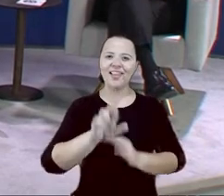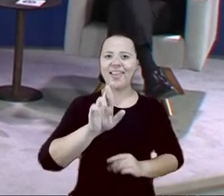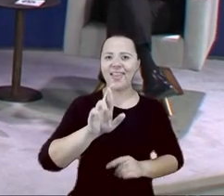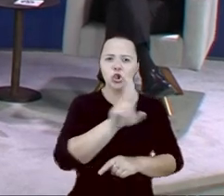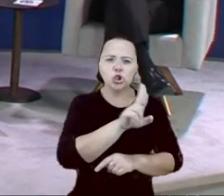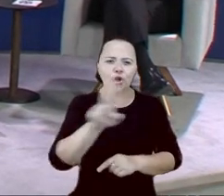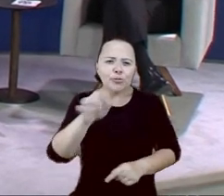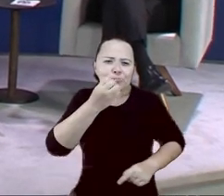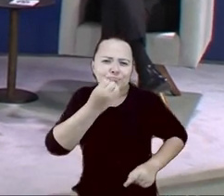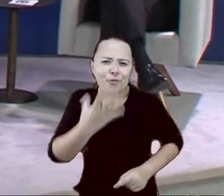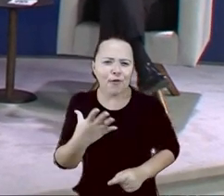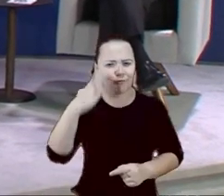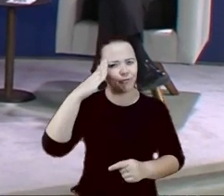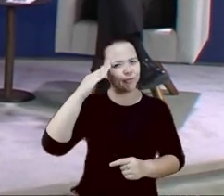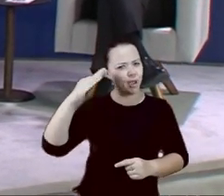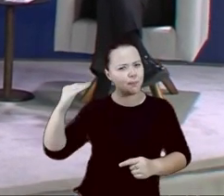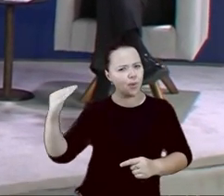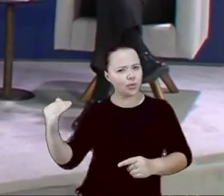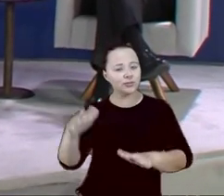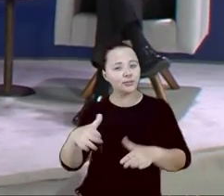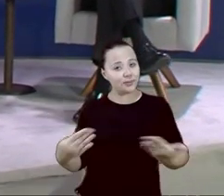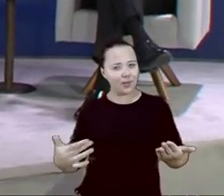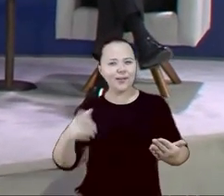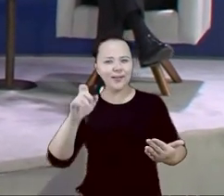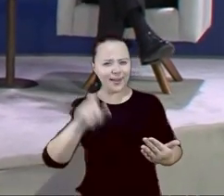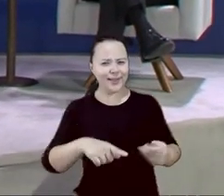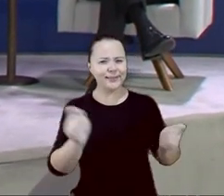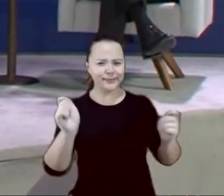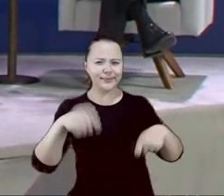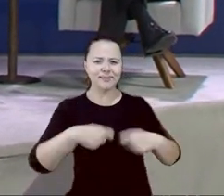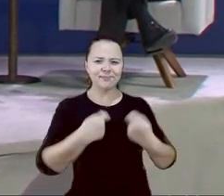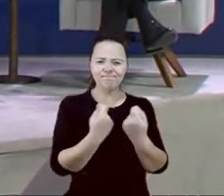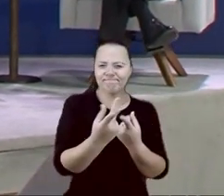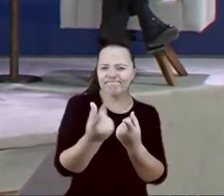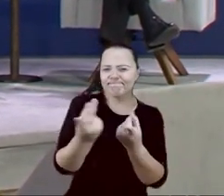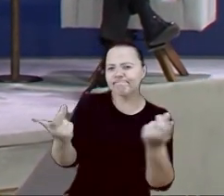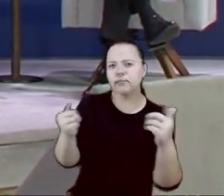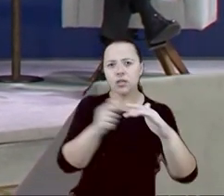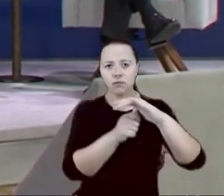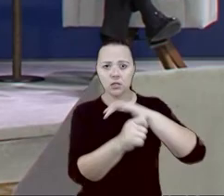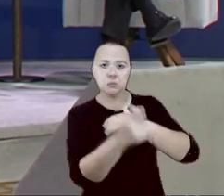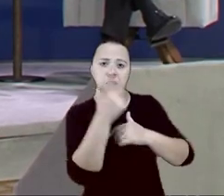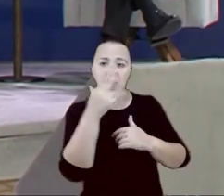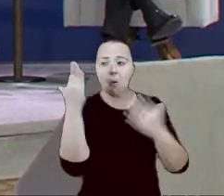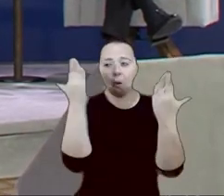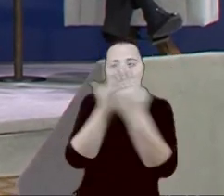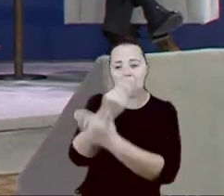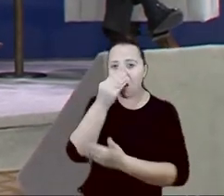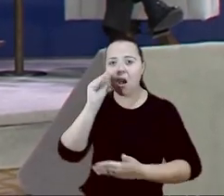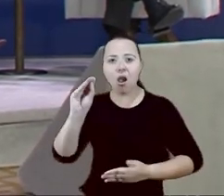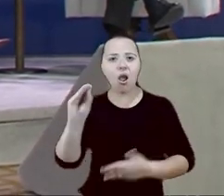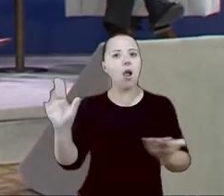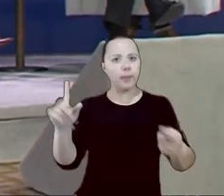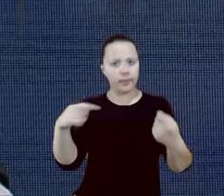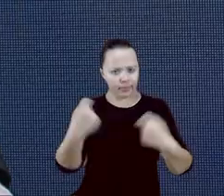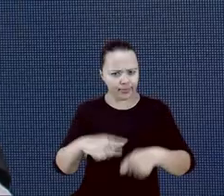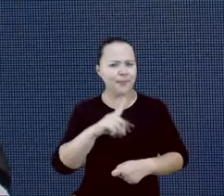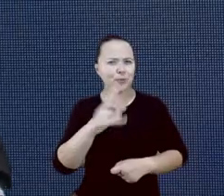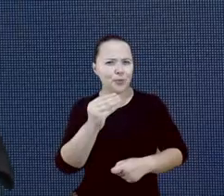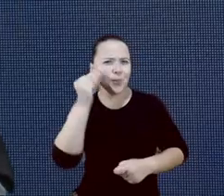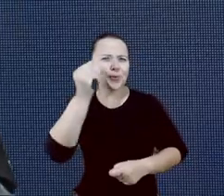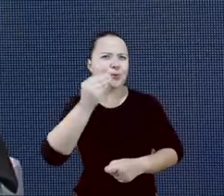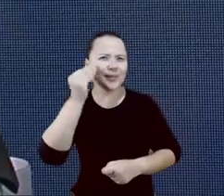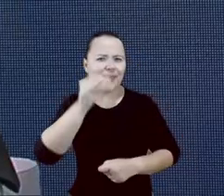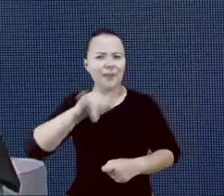então assim esse é um mercado que eu acho que o investidor tá dando Pouca Bola e que também tem muita oportunidade na mesa aí